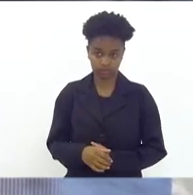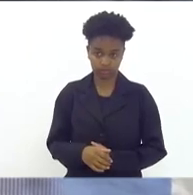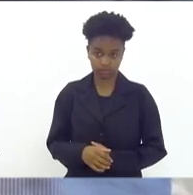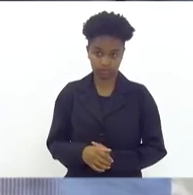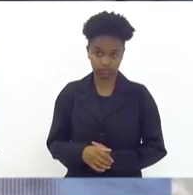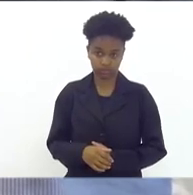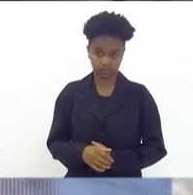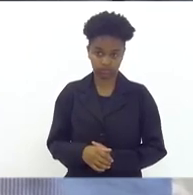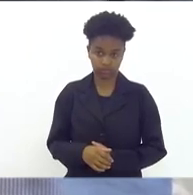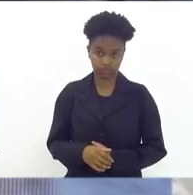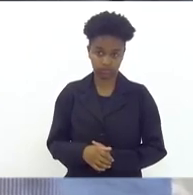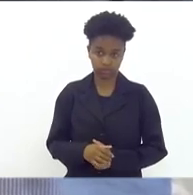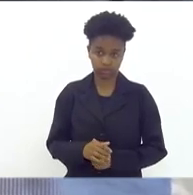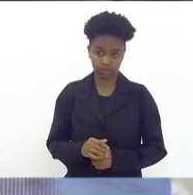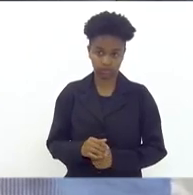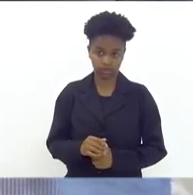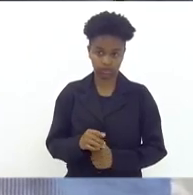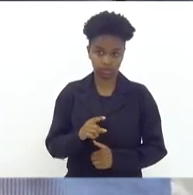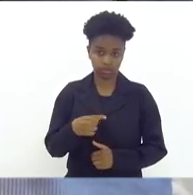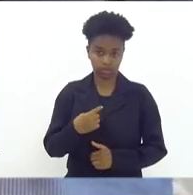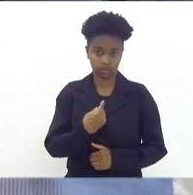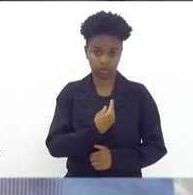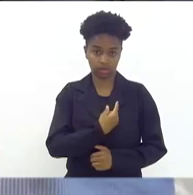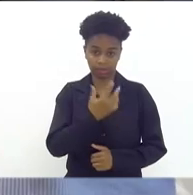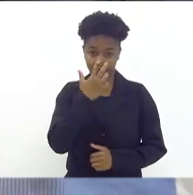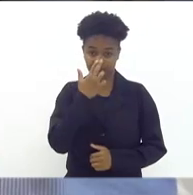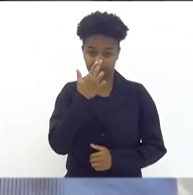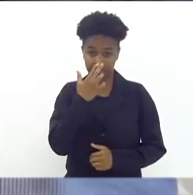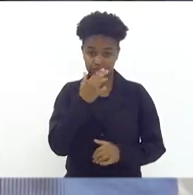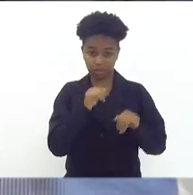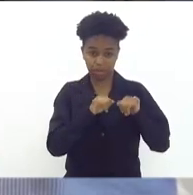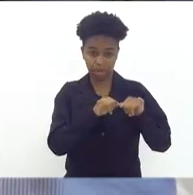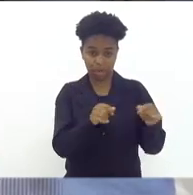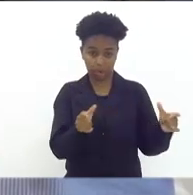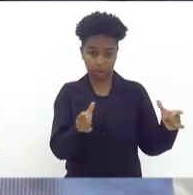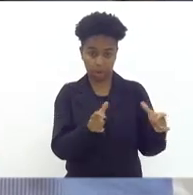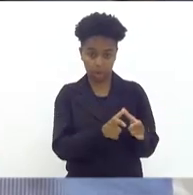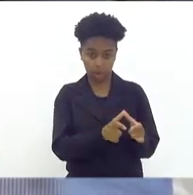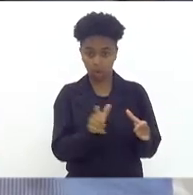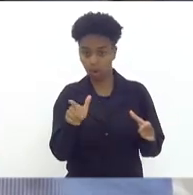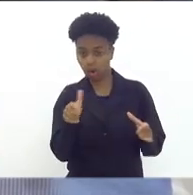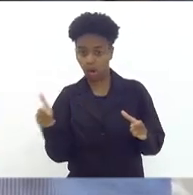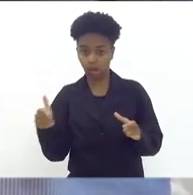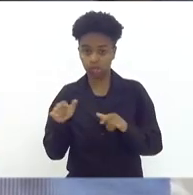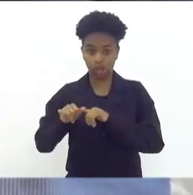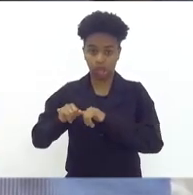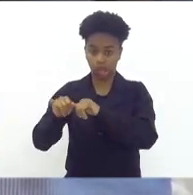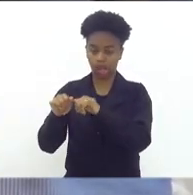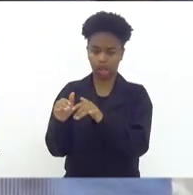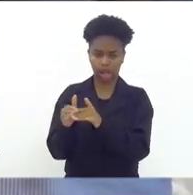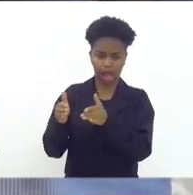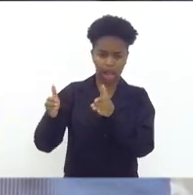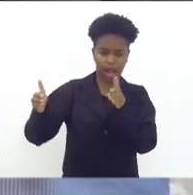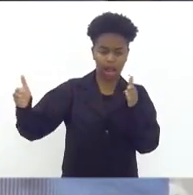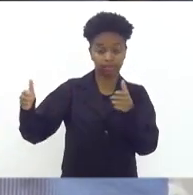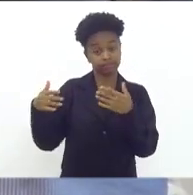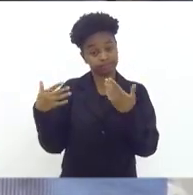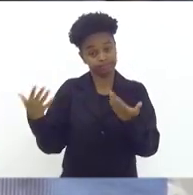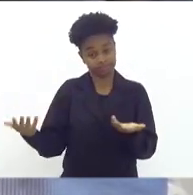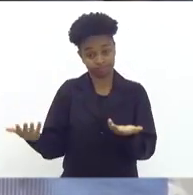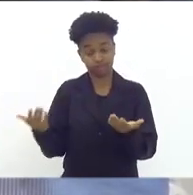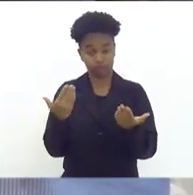e os outros são Supermercados Então nós não vemos nada estamos